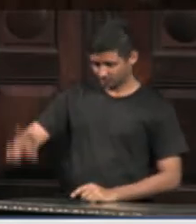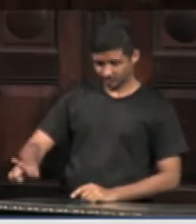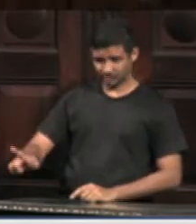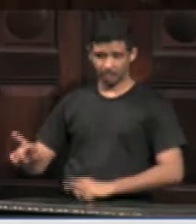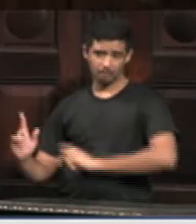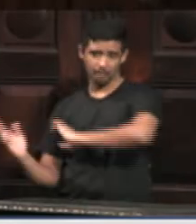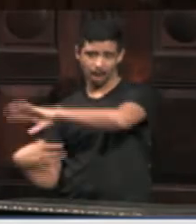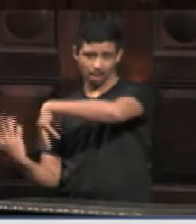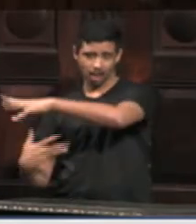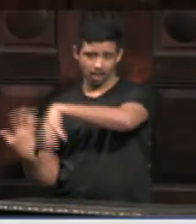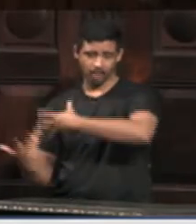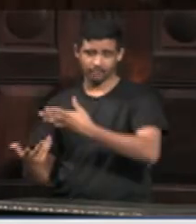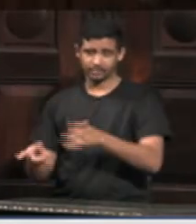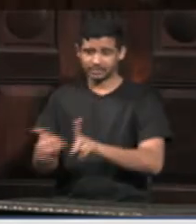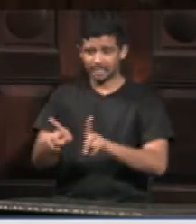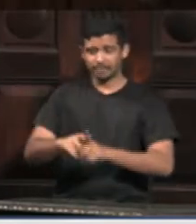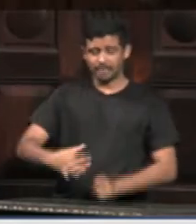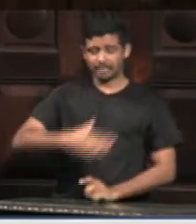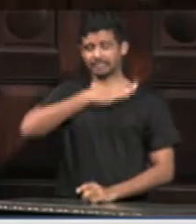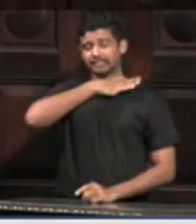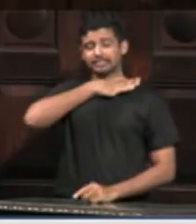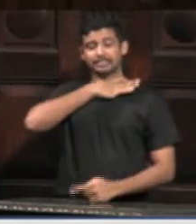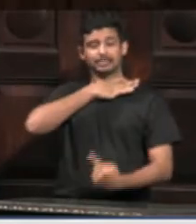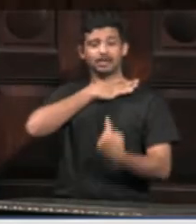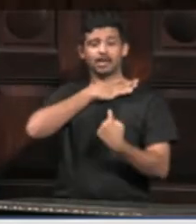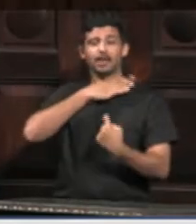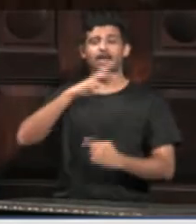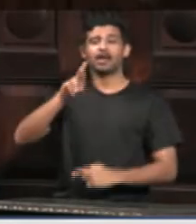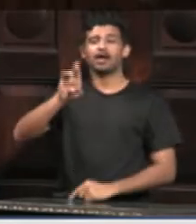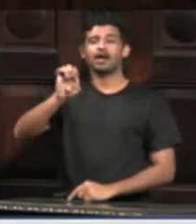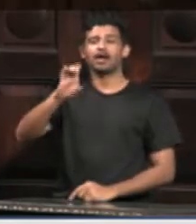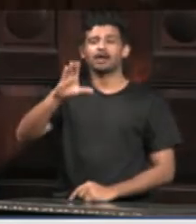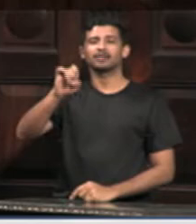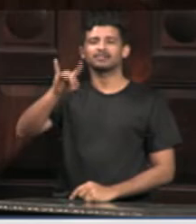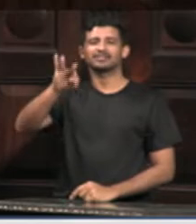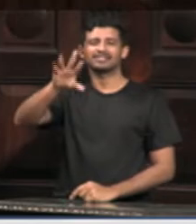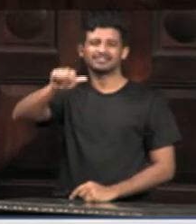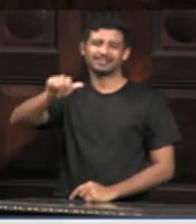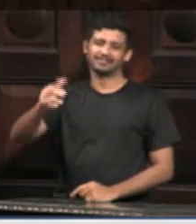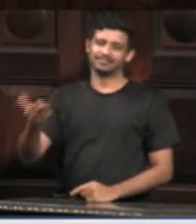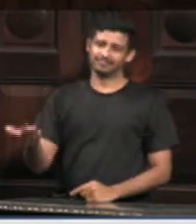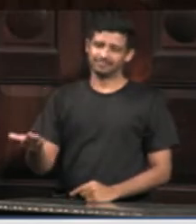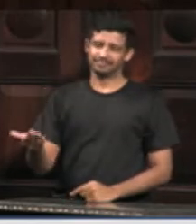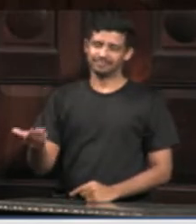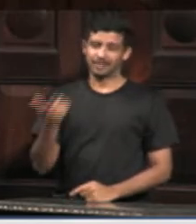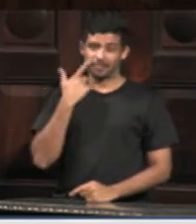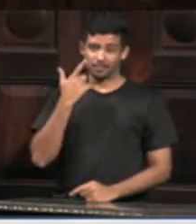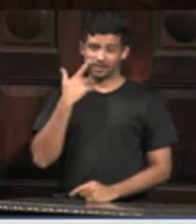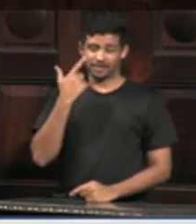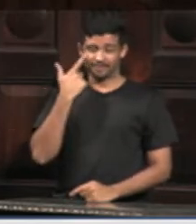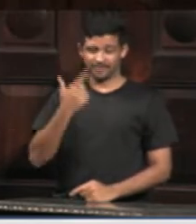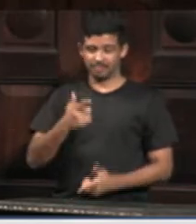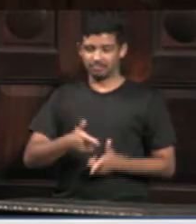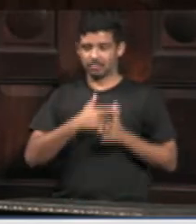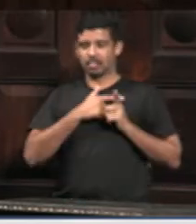e uma crise de receita, porque na despesa